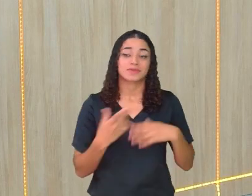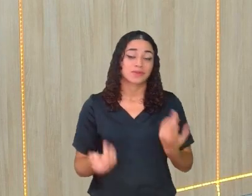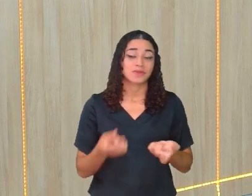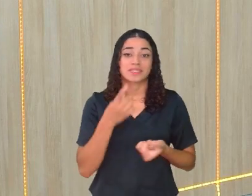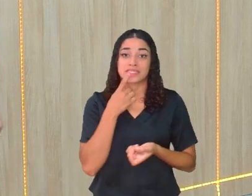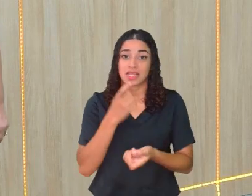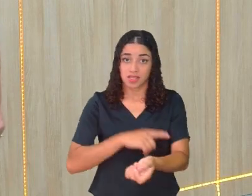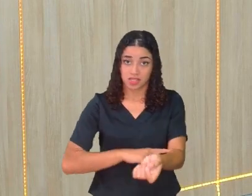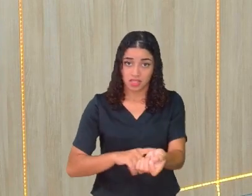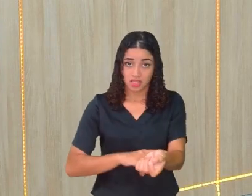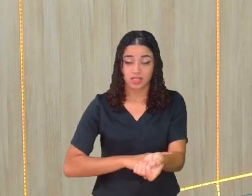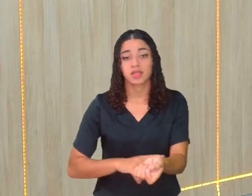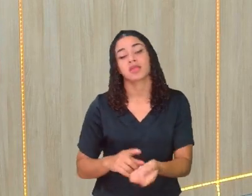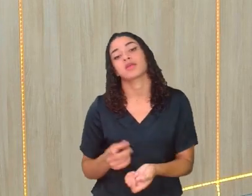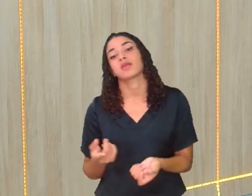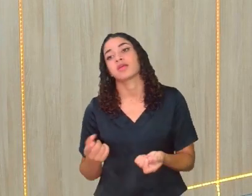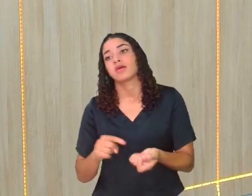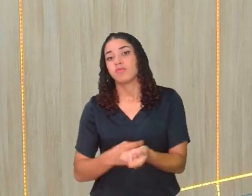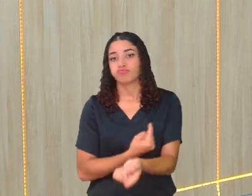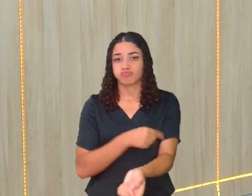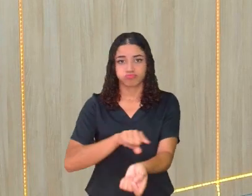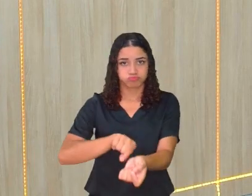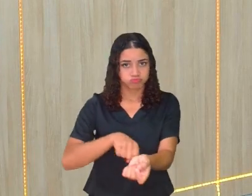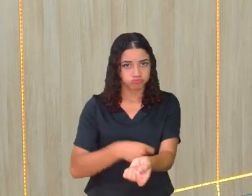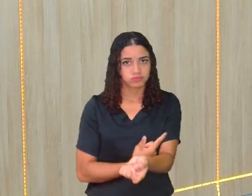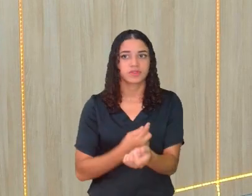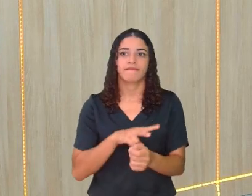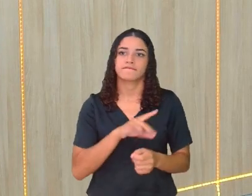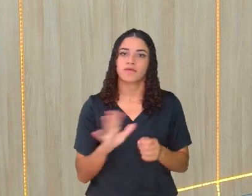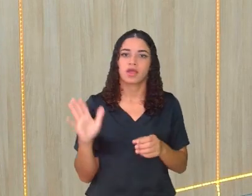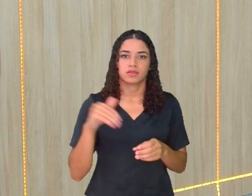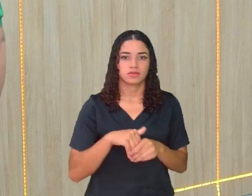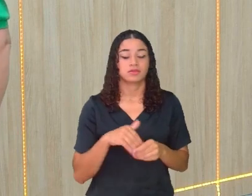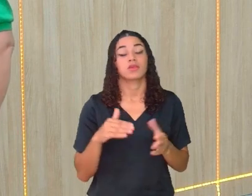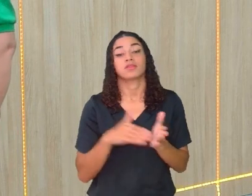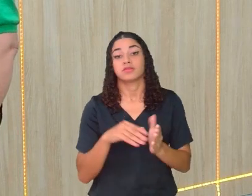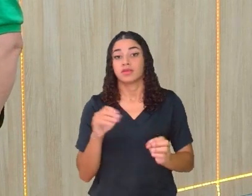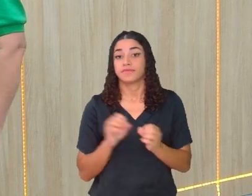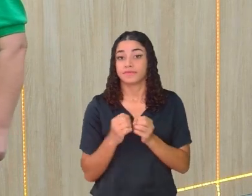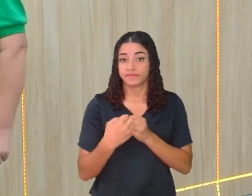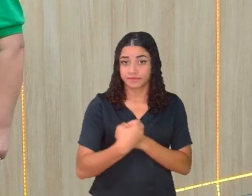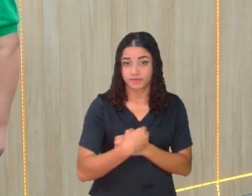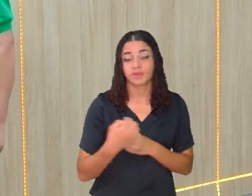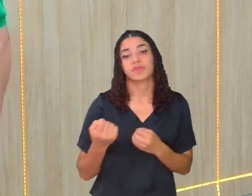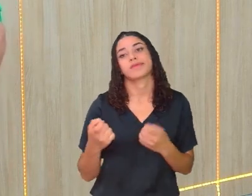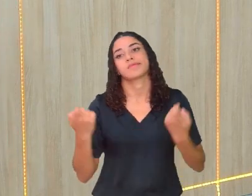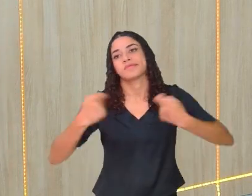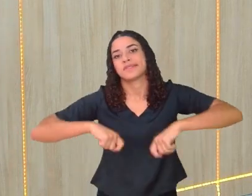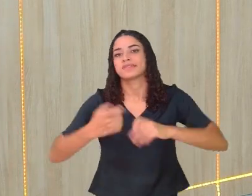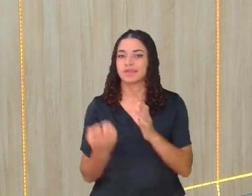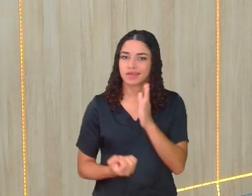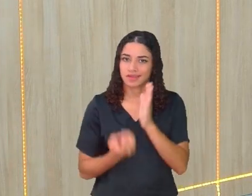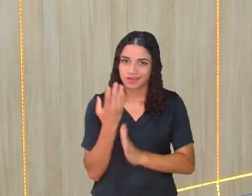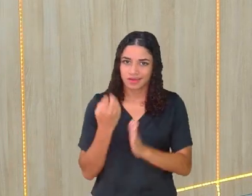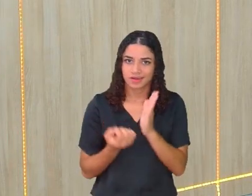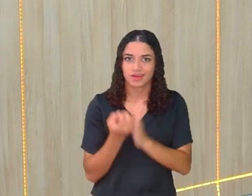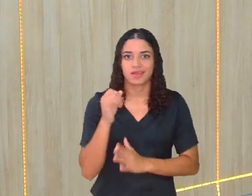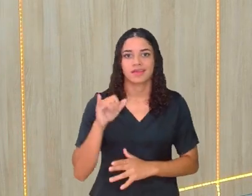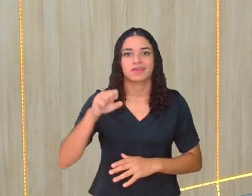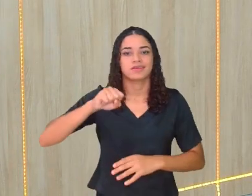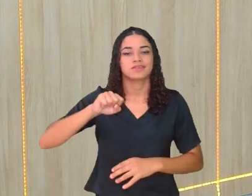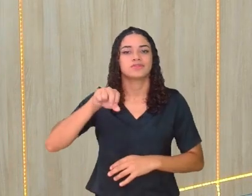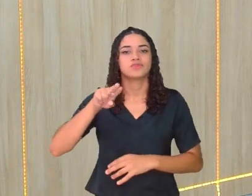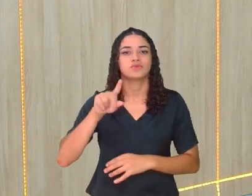vai chegar até as células. E eu preciso aí do pâncreas produzindo a questão aí de insulina, que seria como se fosse uma